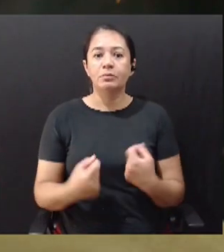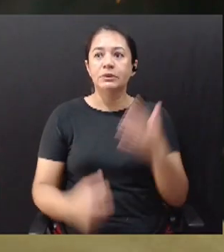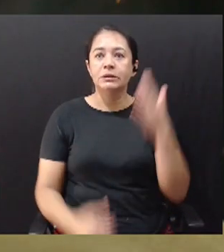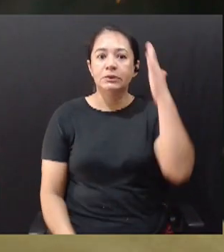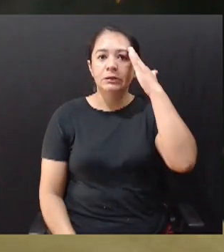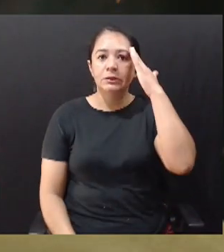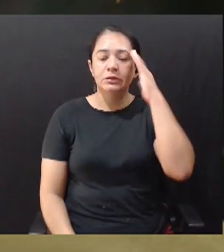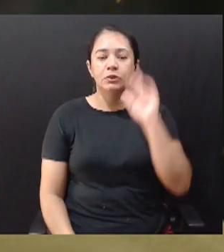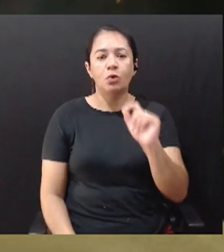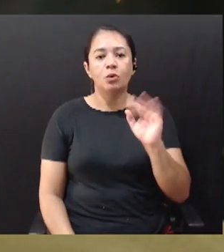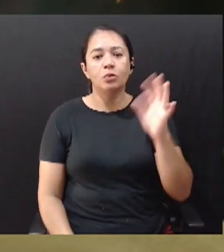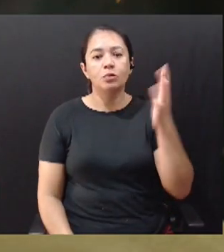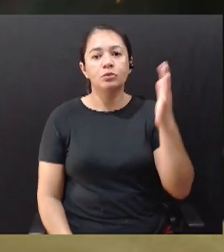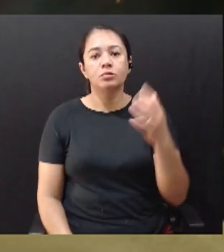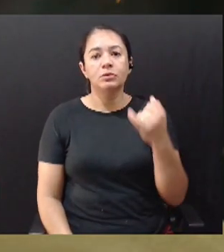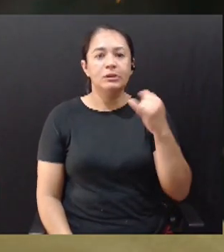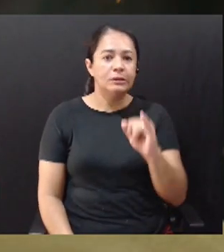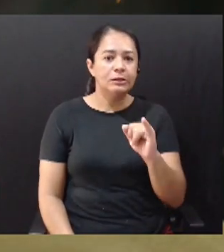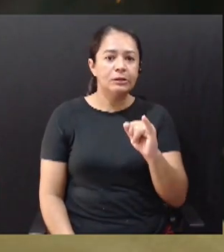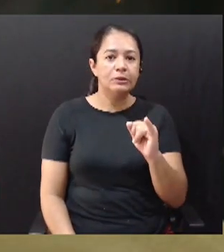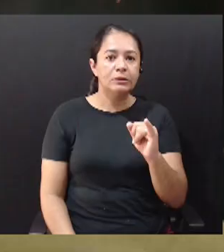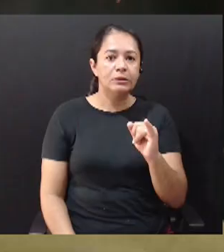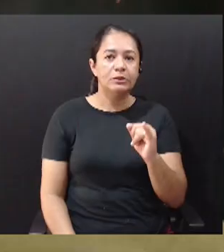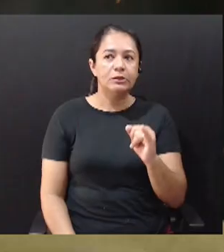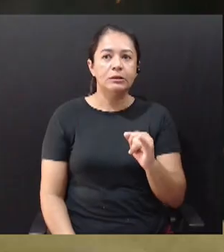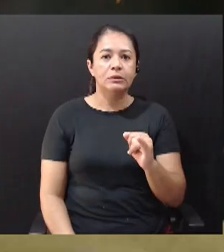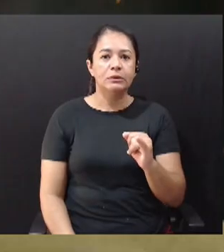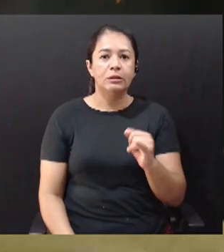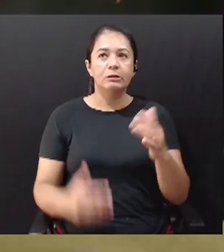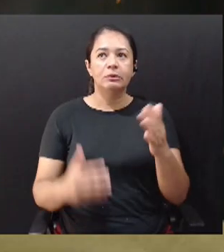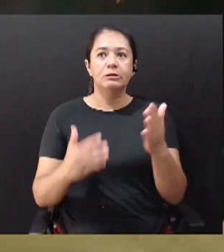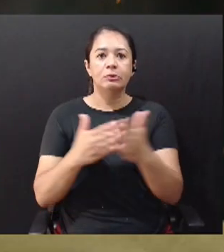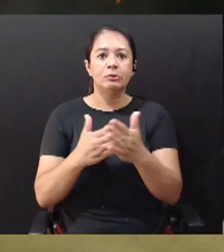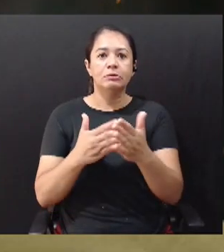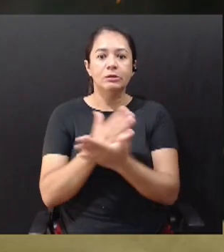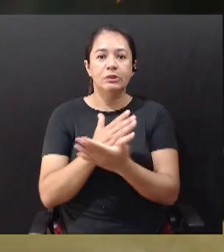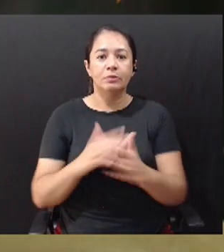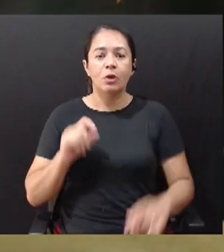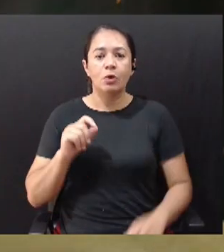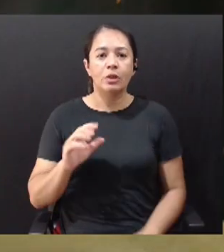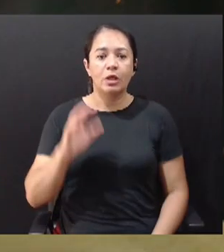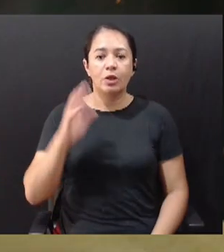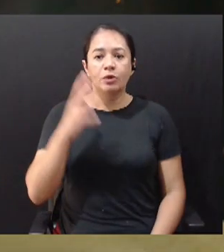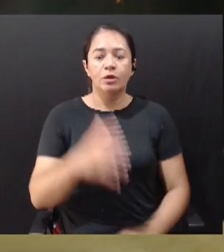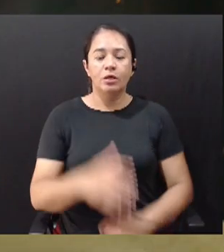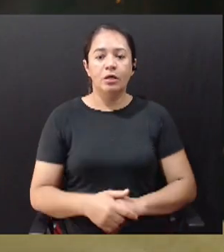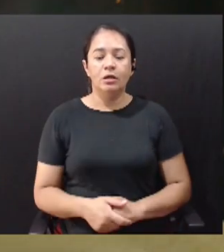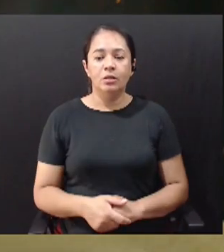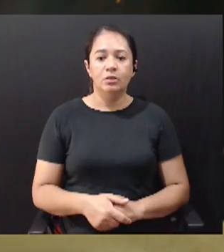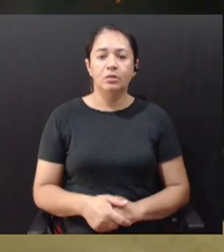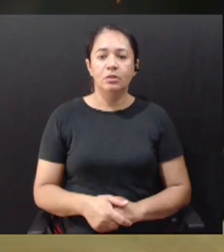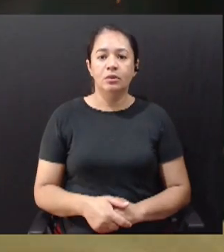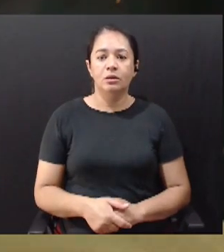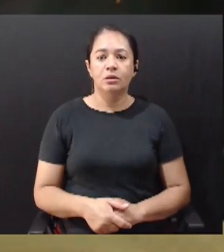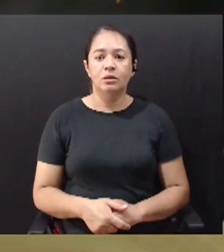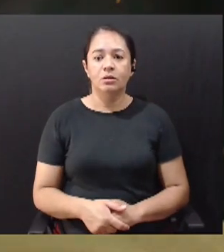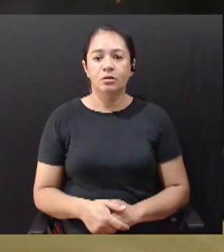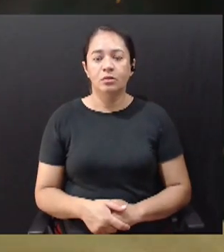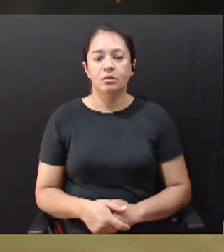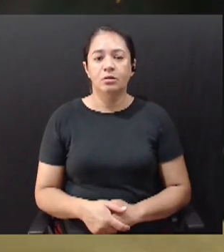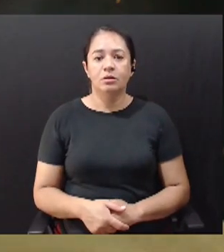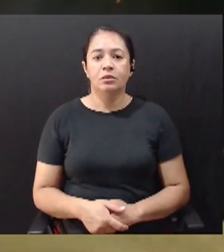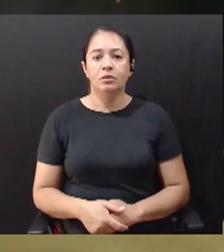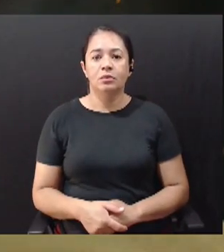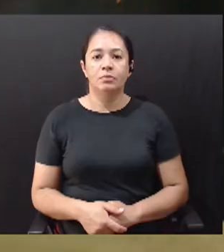isso passa do normal, o que pode acontecer com a gente, né? Quando está na hora de buscar uma ajuda. Então, é por isso que a gente vai